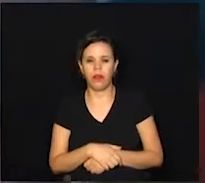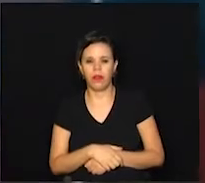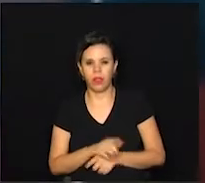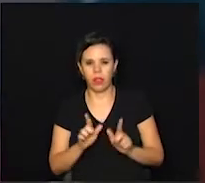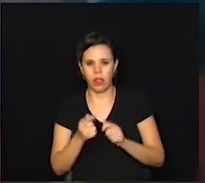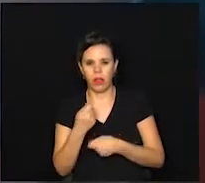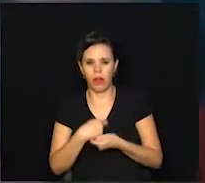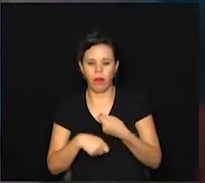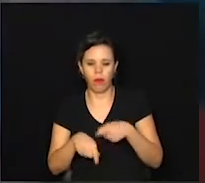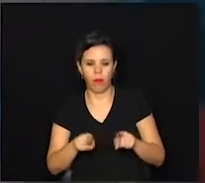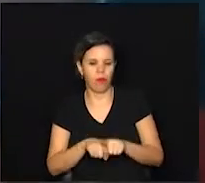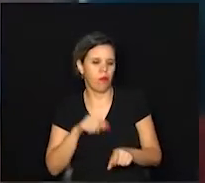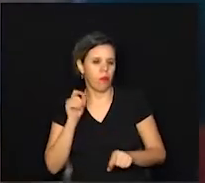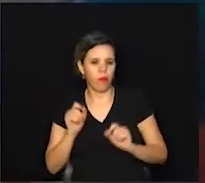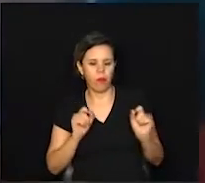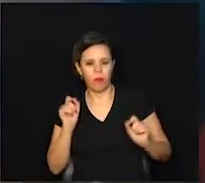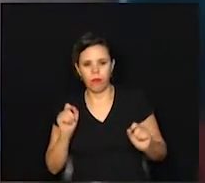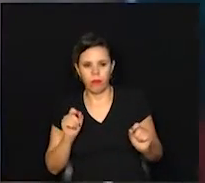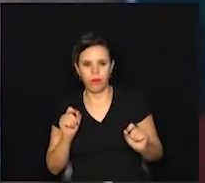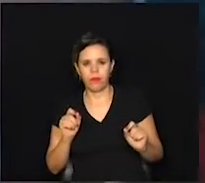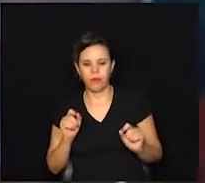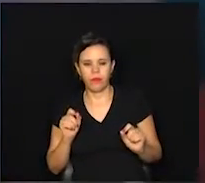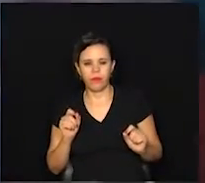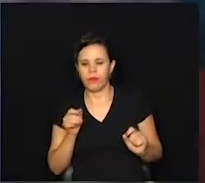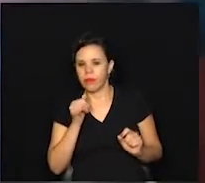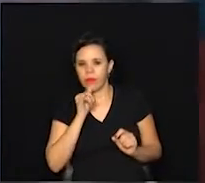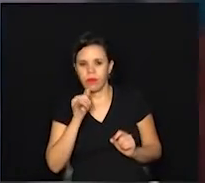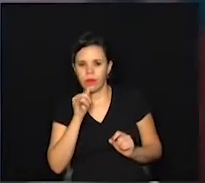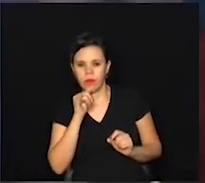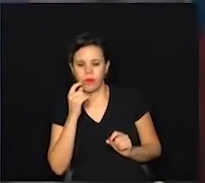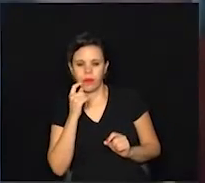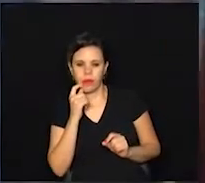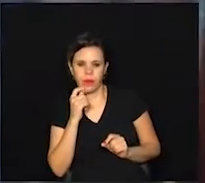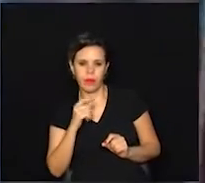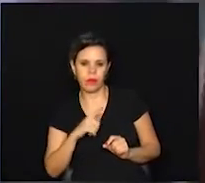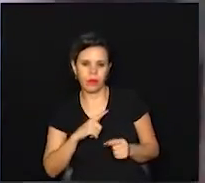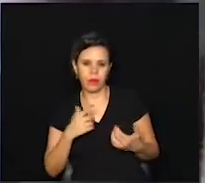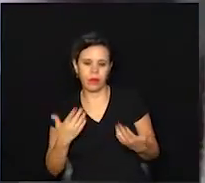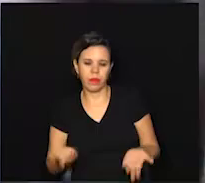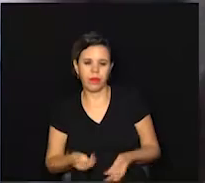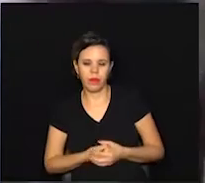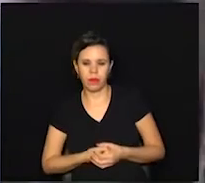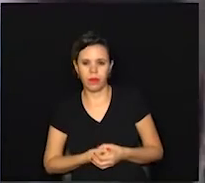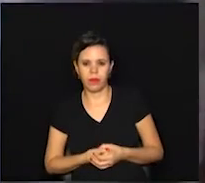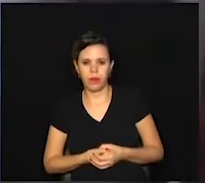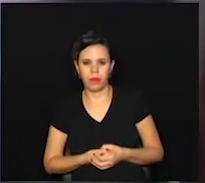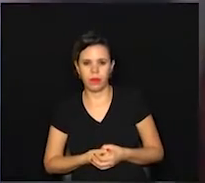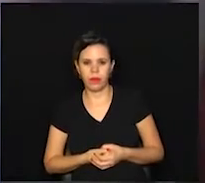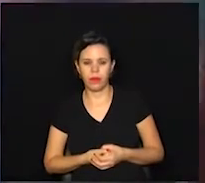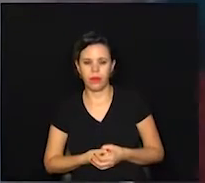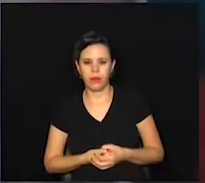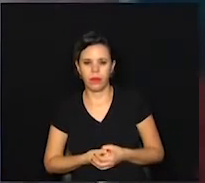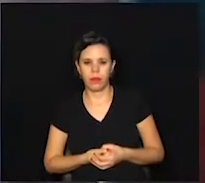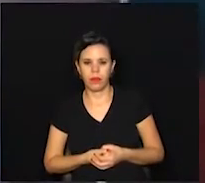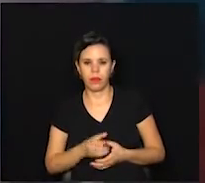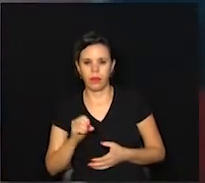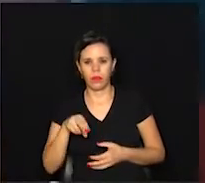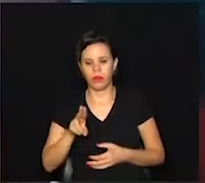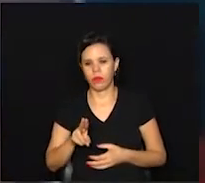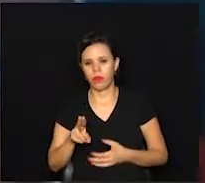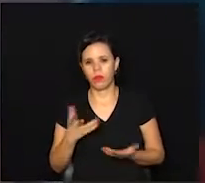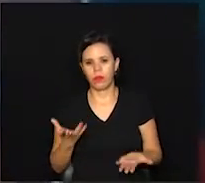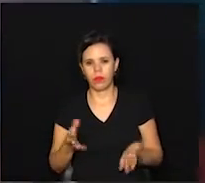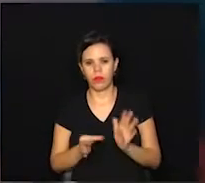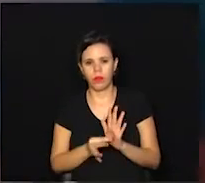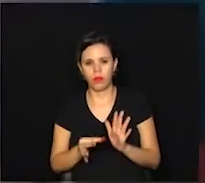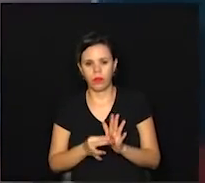gestão que... vou dar um exemplo. Nós tivemos na ONU posições